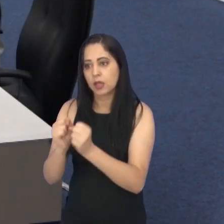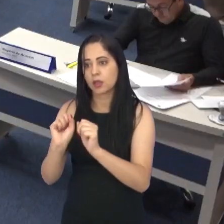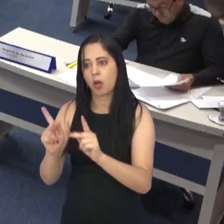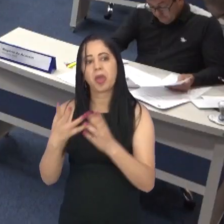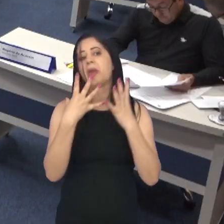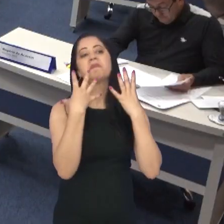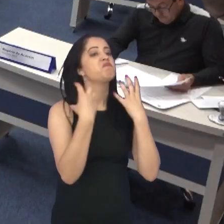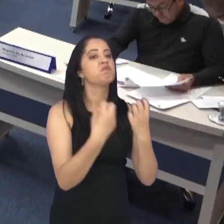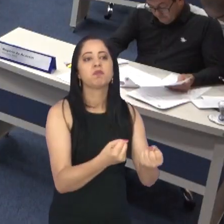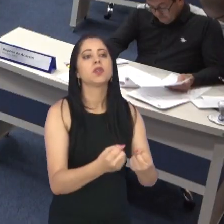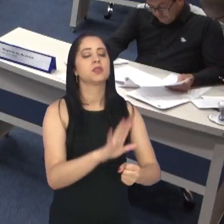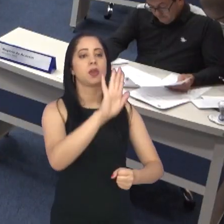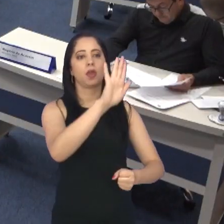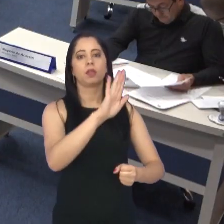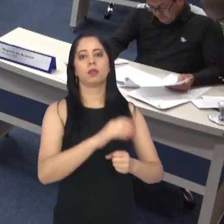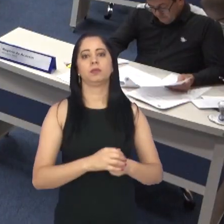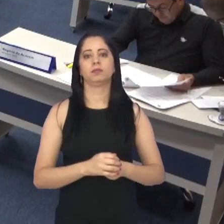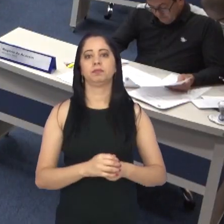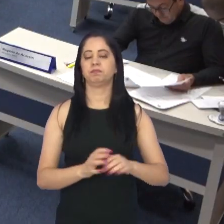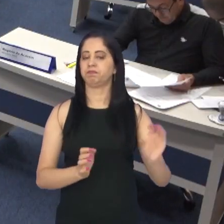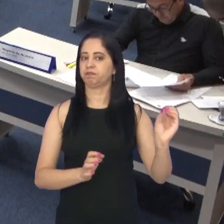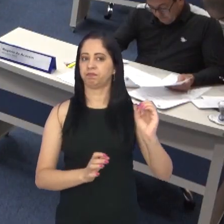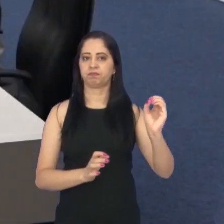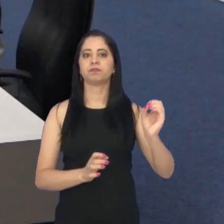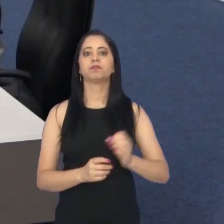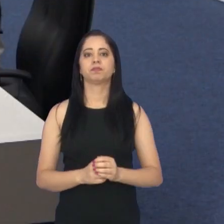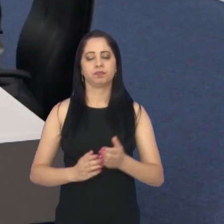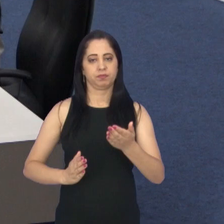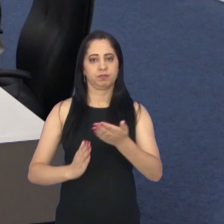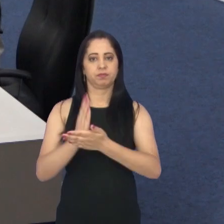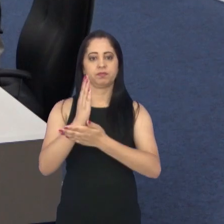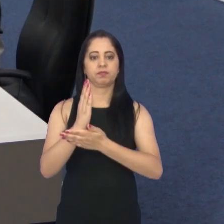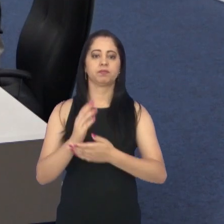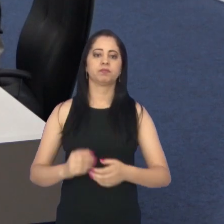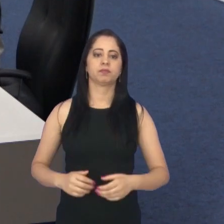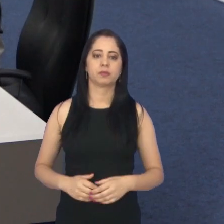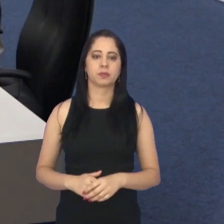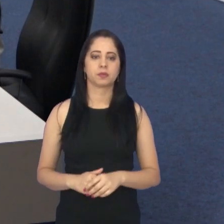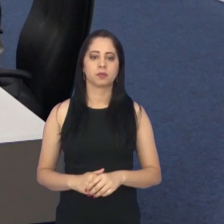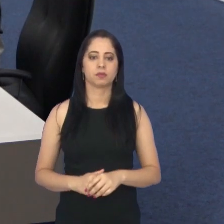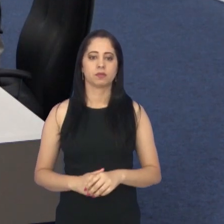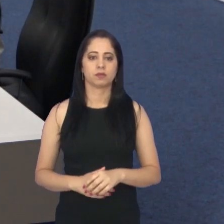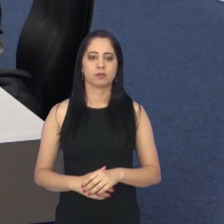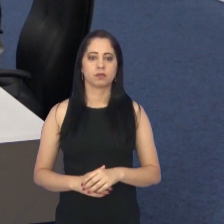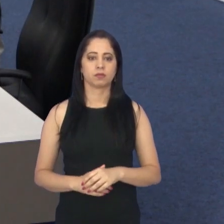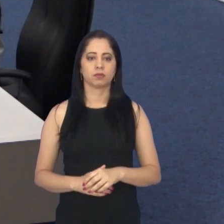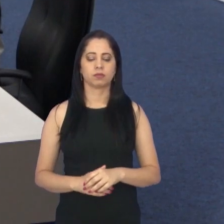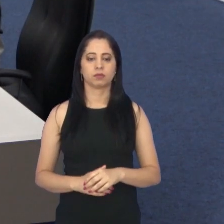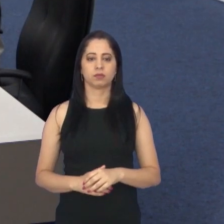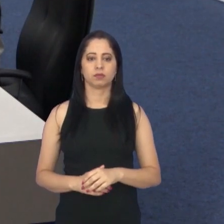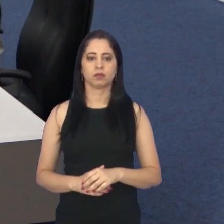contrários se manifestem. Nenhuma manifestação contrária. Aprovado por unanimidade.